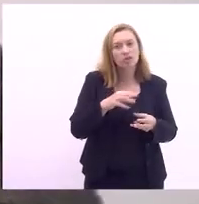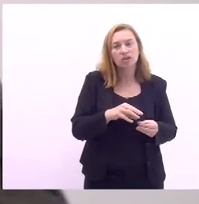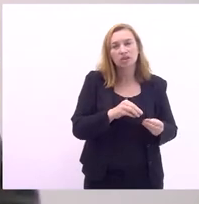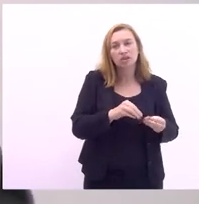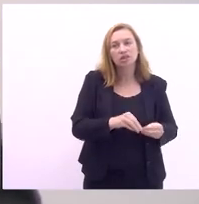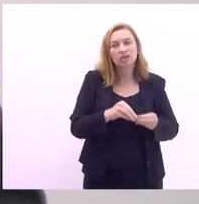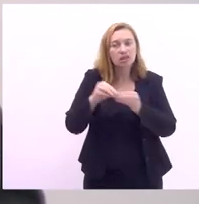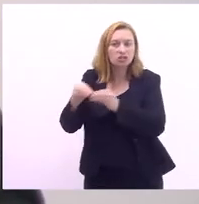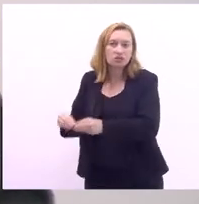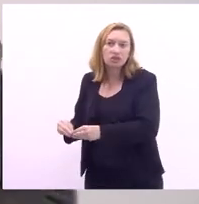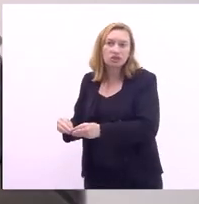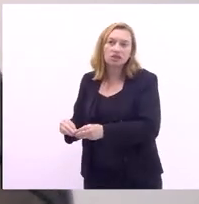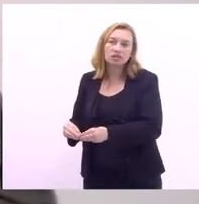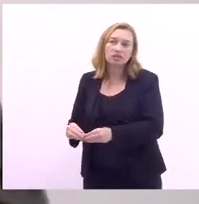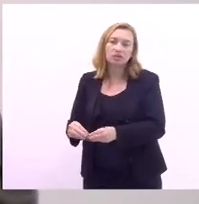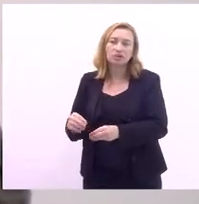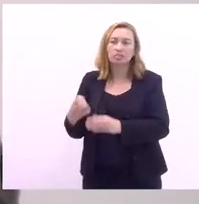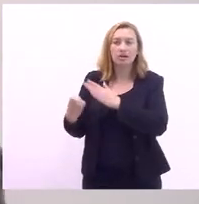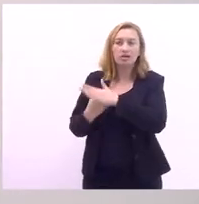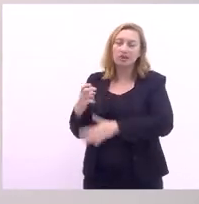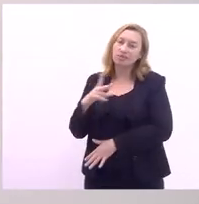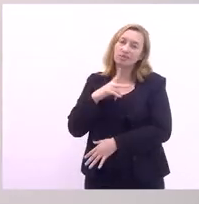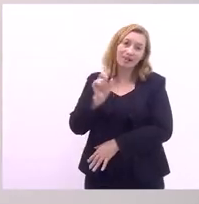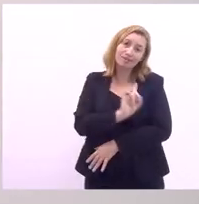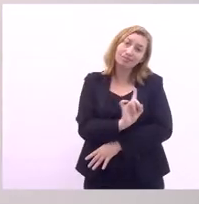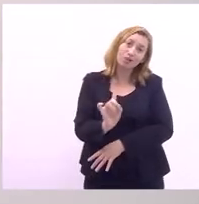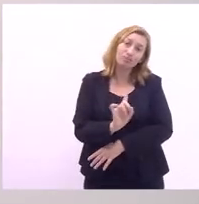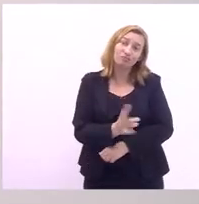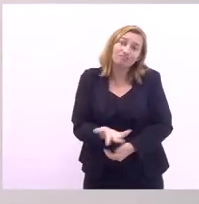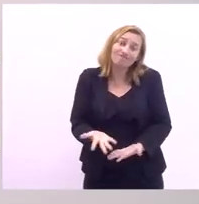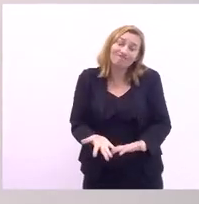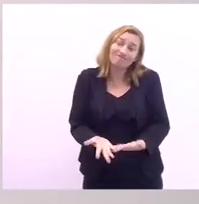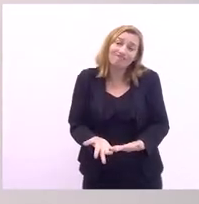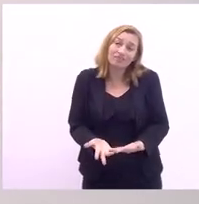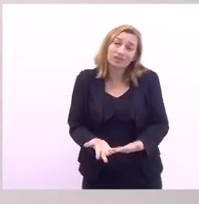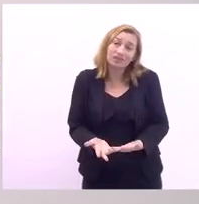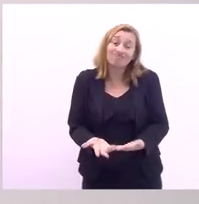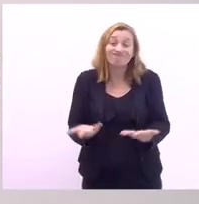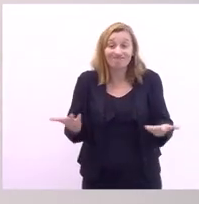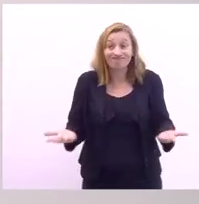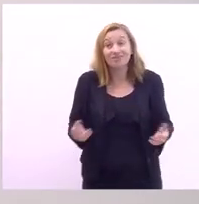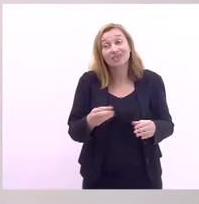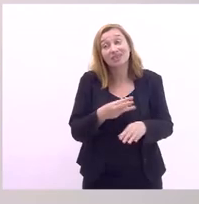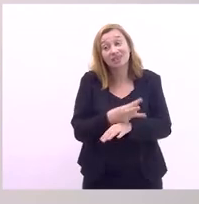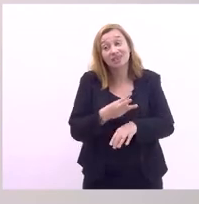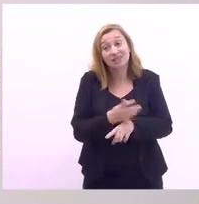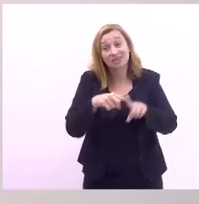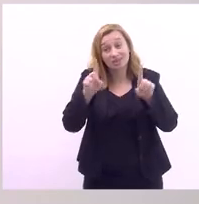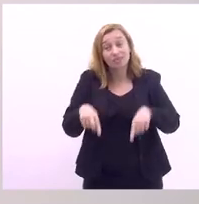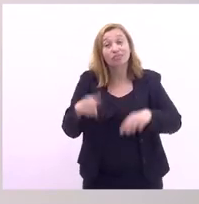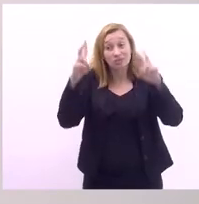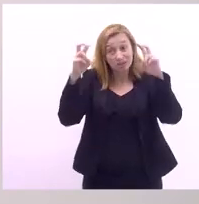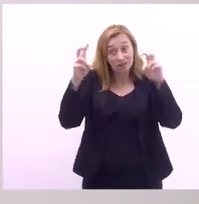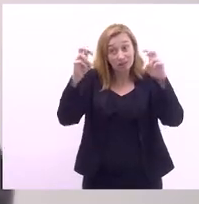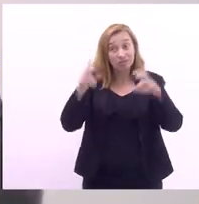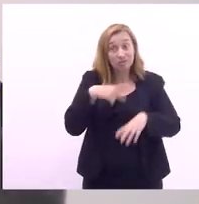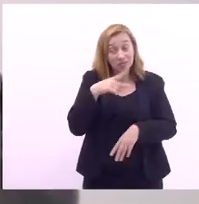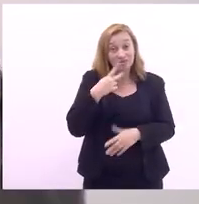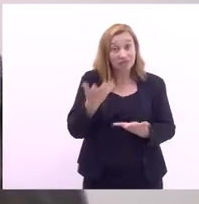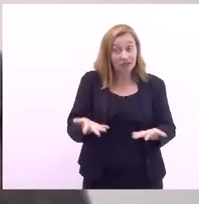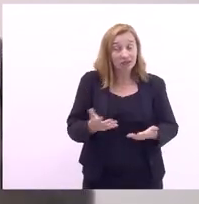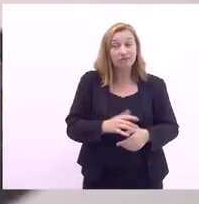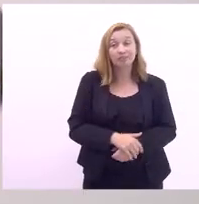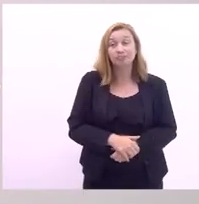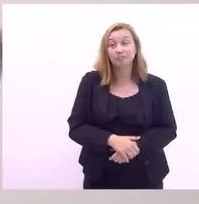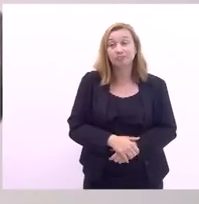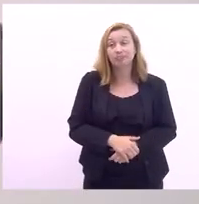para a iniciativa privada. Não podem, mas são. Então, a terceirização é um tema que tem que ser levado em consideração.